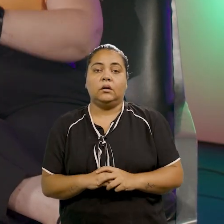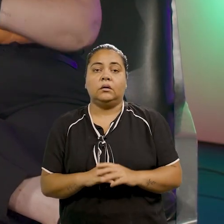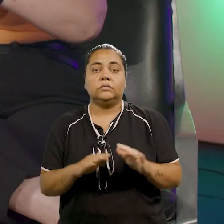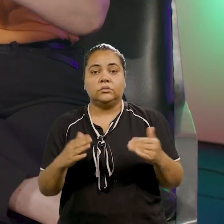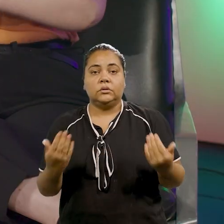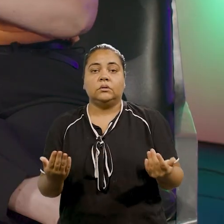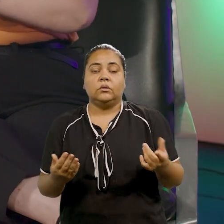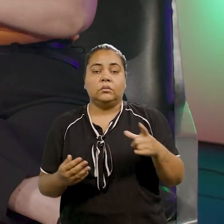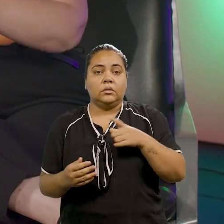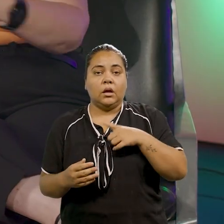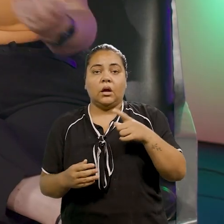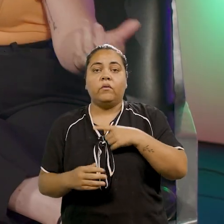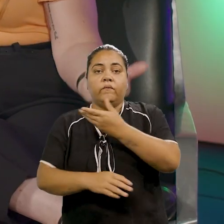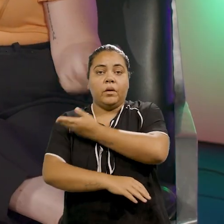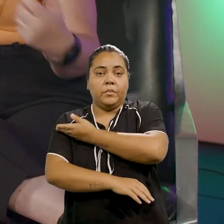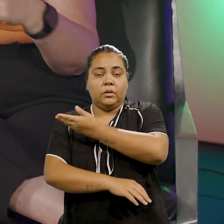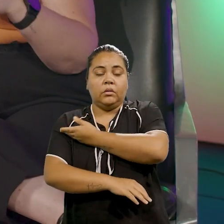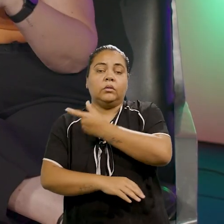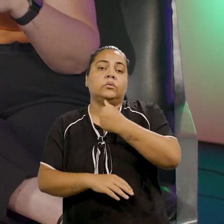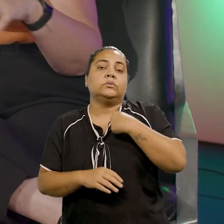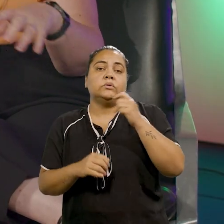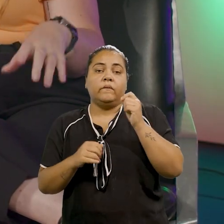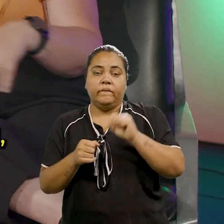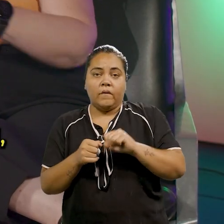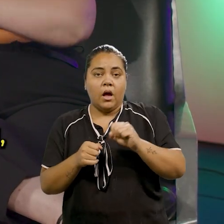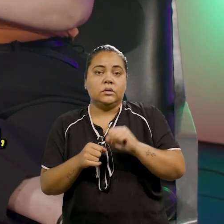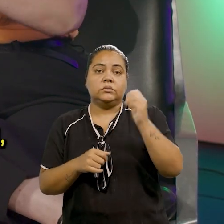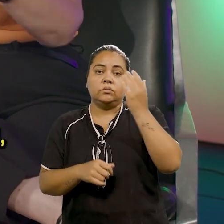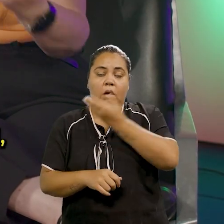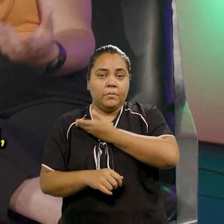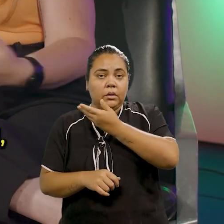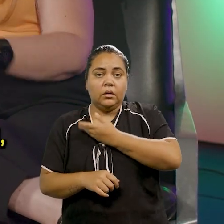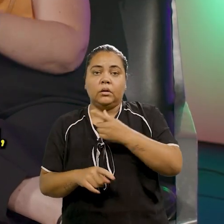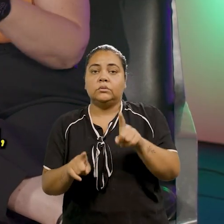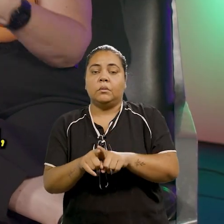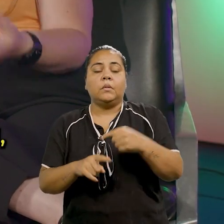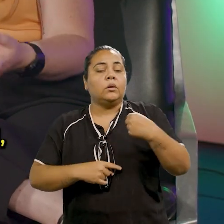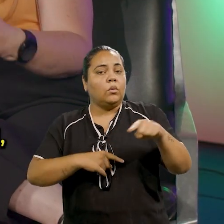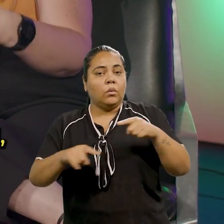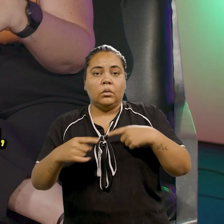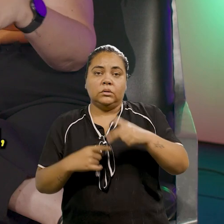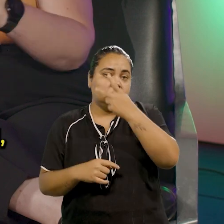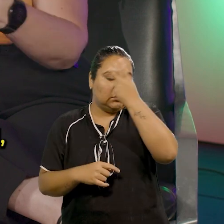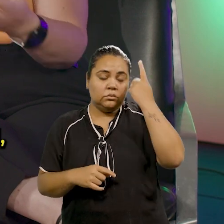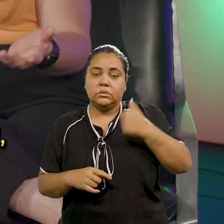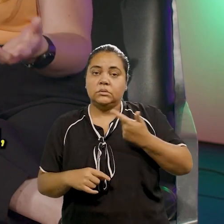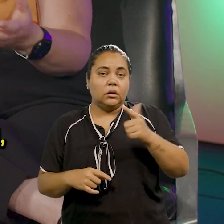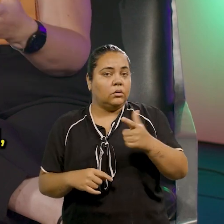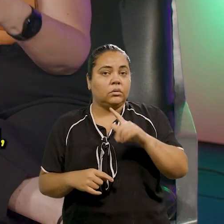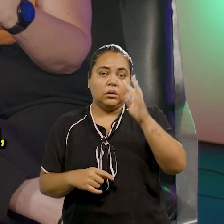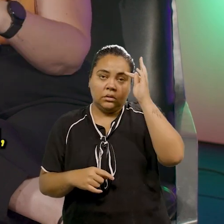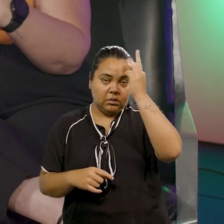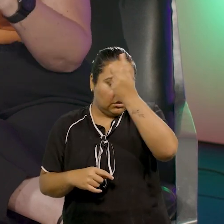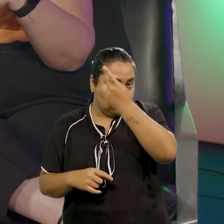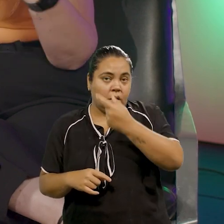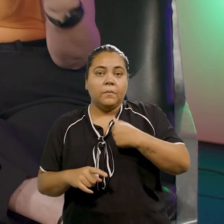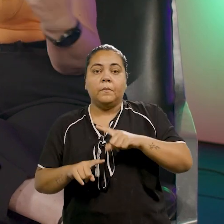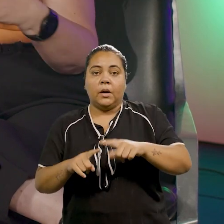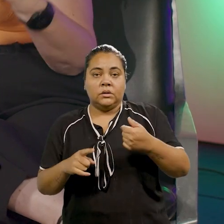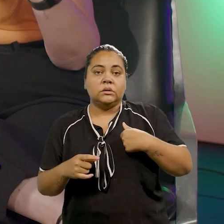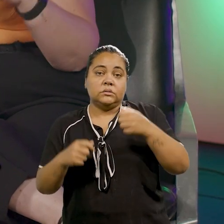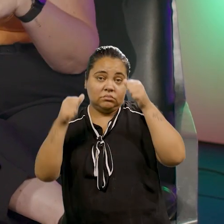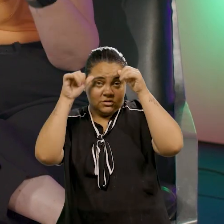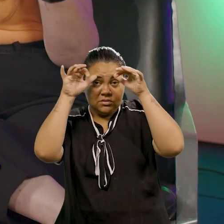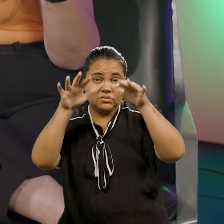Então, faço amigos com muita facilidade, conheço outras pessoas também TDAH que não têm essa dificuldade, mas